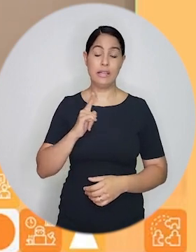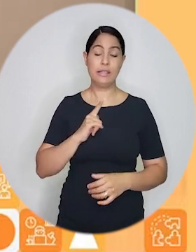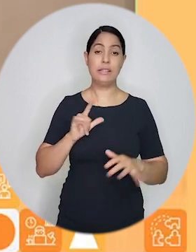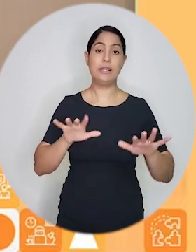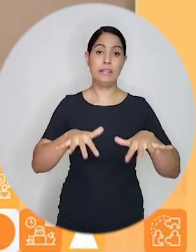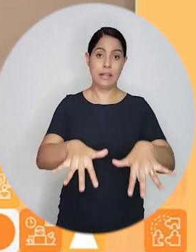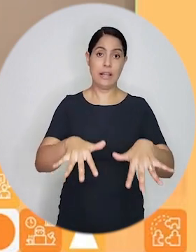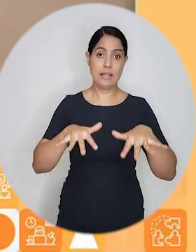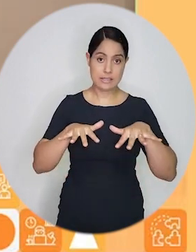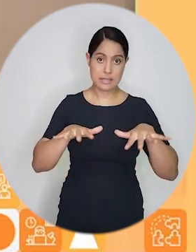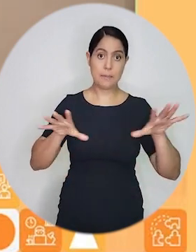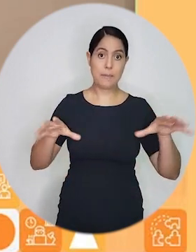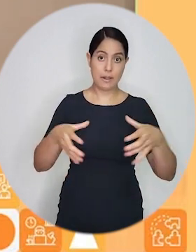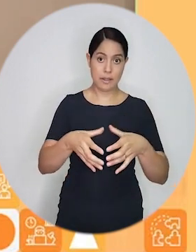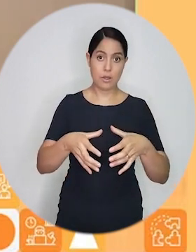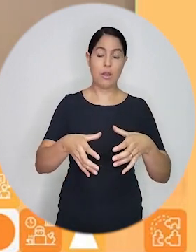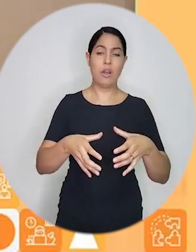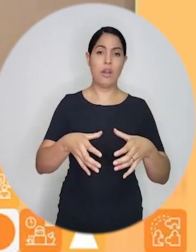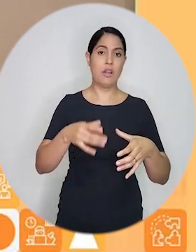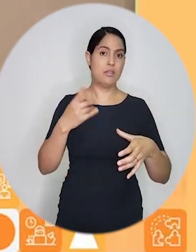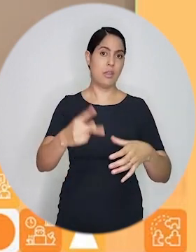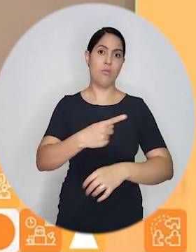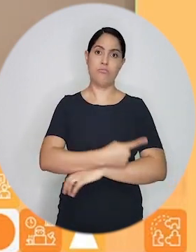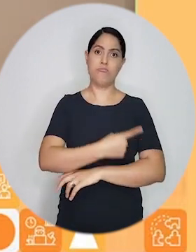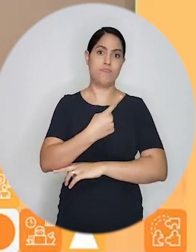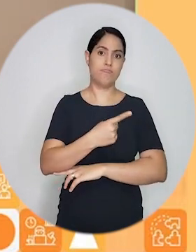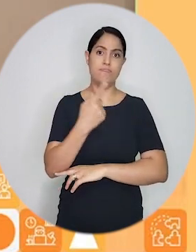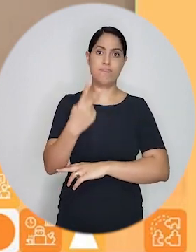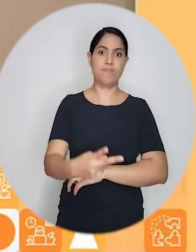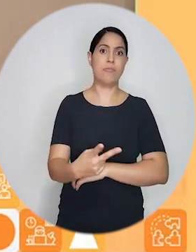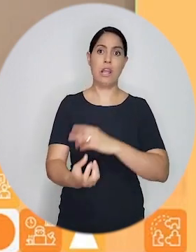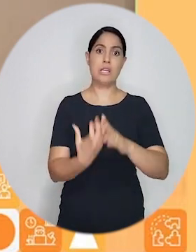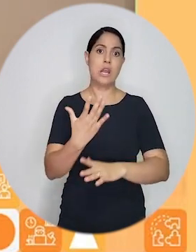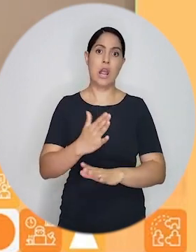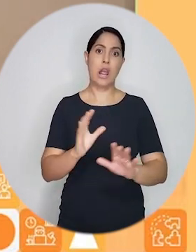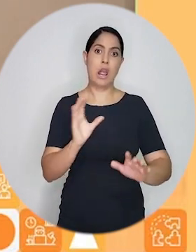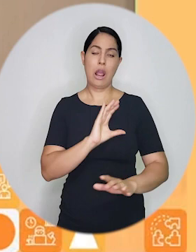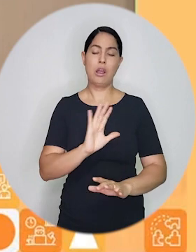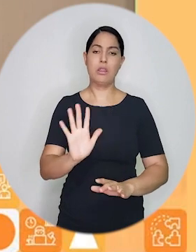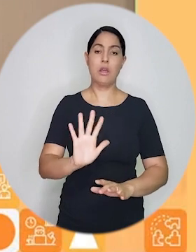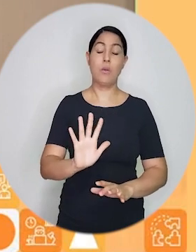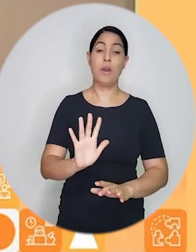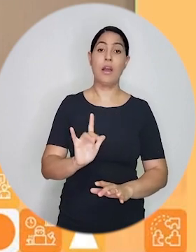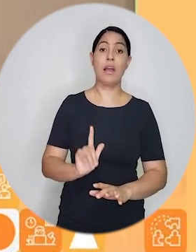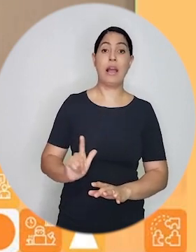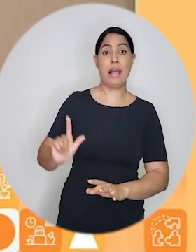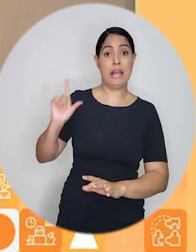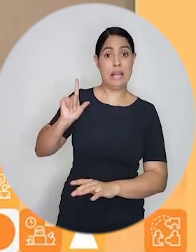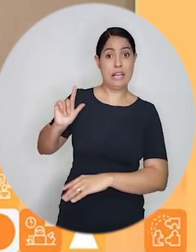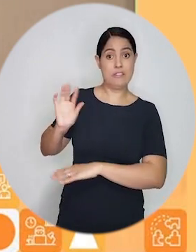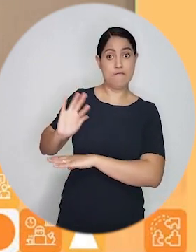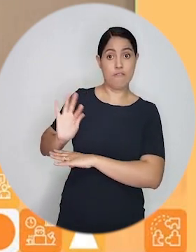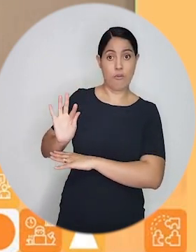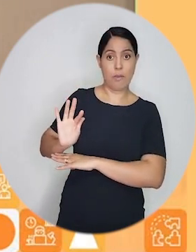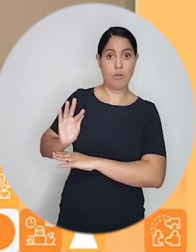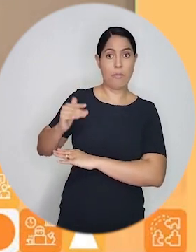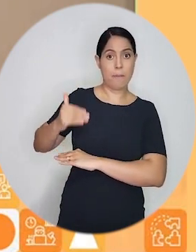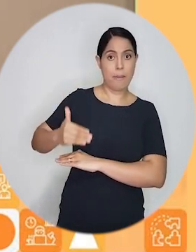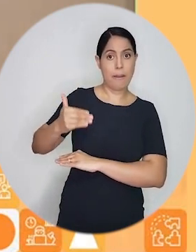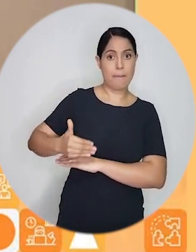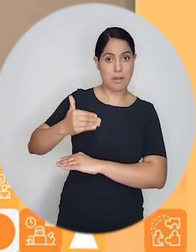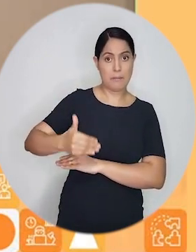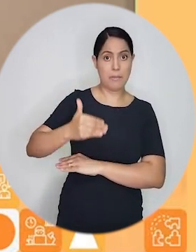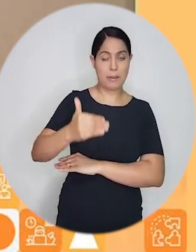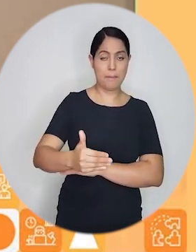então, a assembleia, ela não nasce propriamente dito na assembleia, não. Os aspectos formais se iniciam até propriamente dito